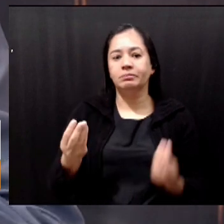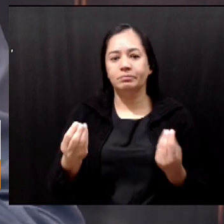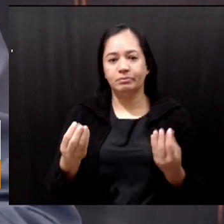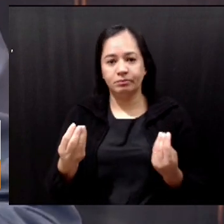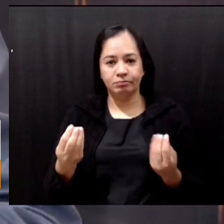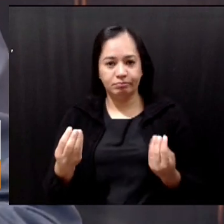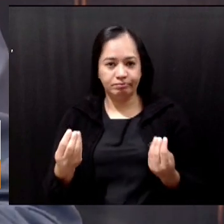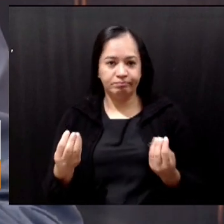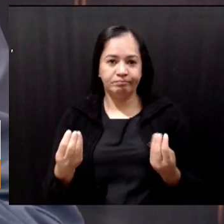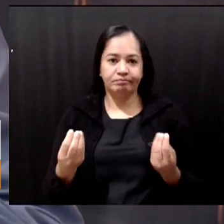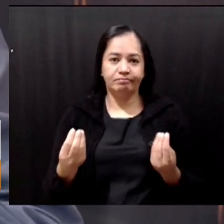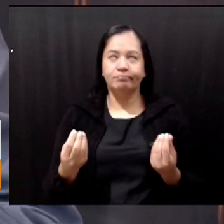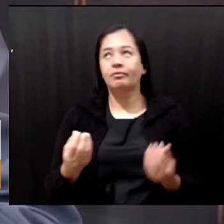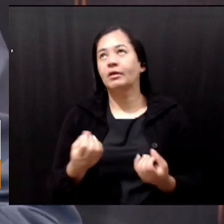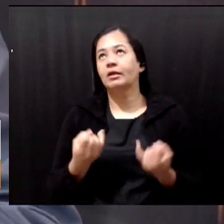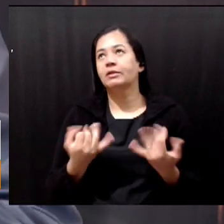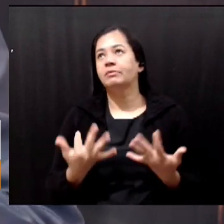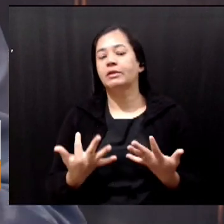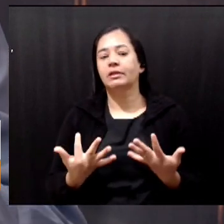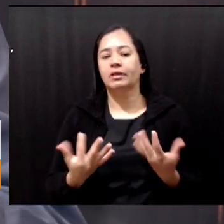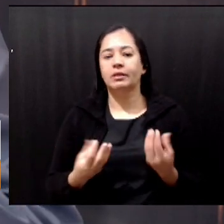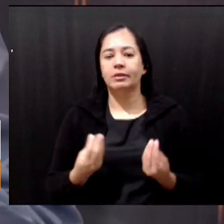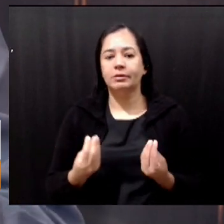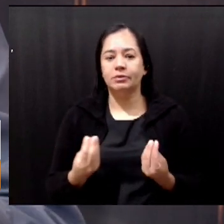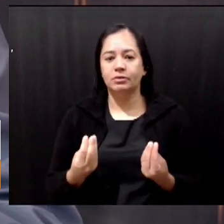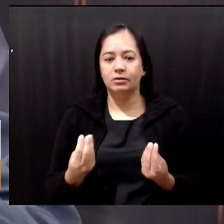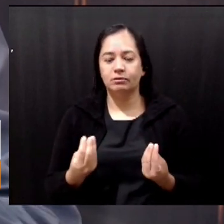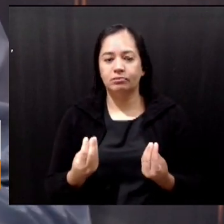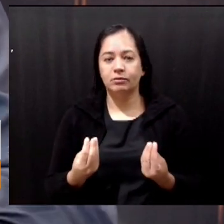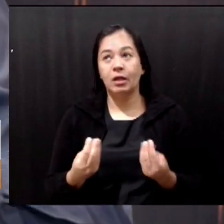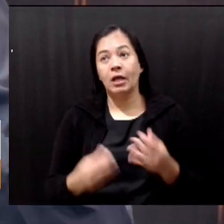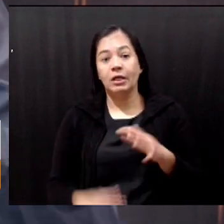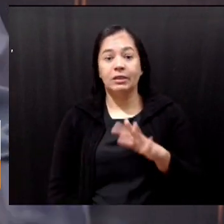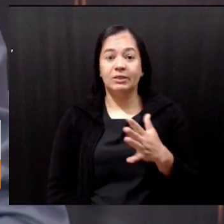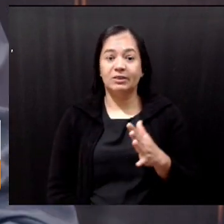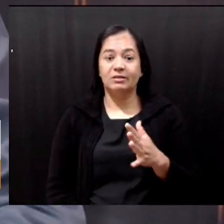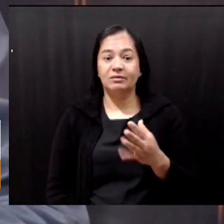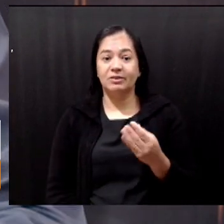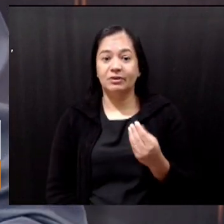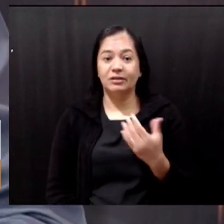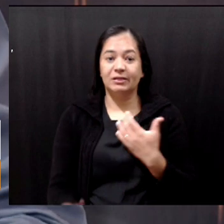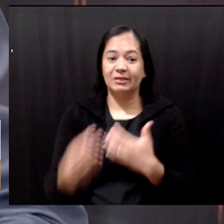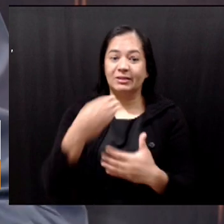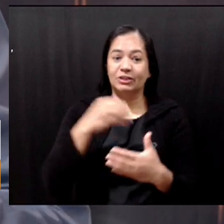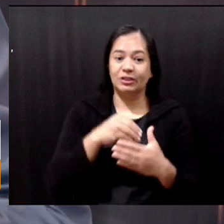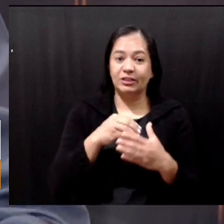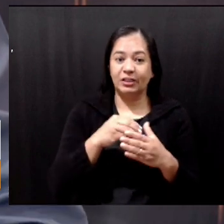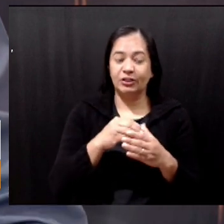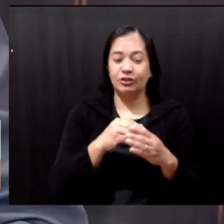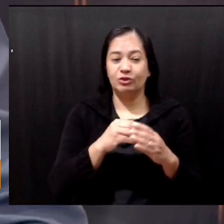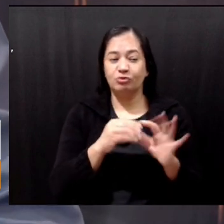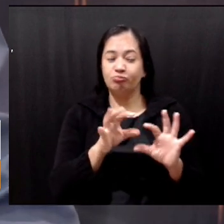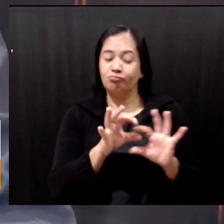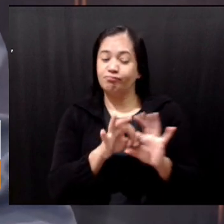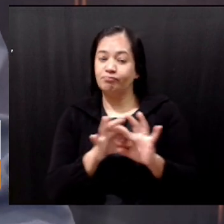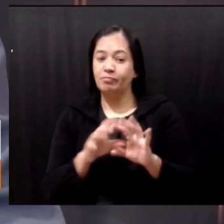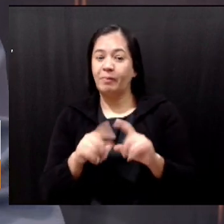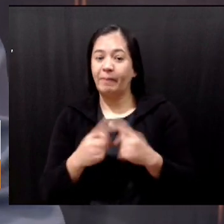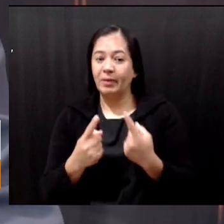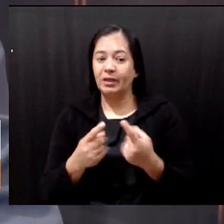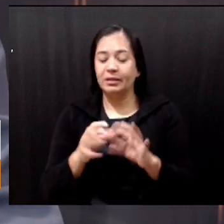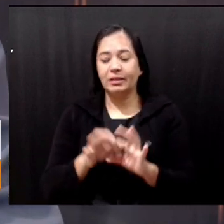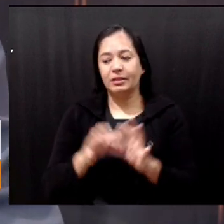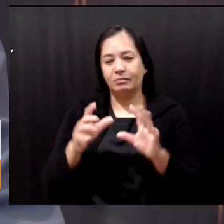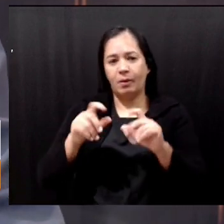vamos falar assim, que talvez não esteja dentro de um consenso, tudo, mas tenha liberdade para se